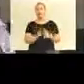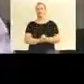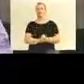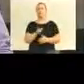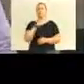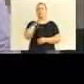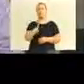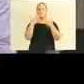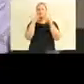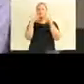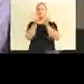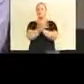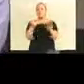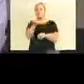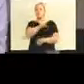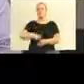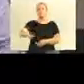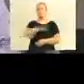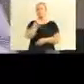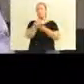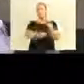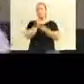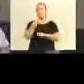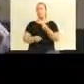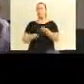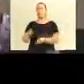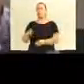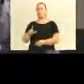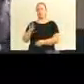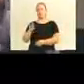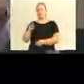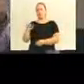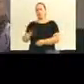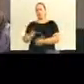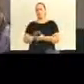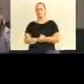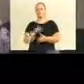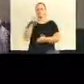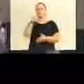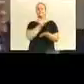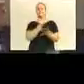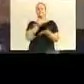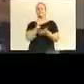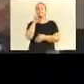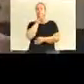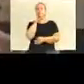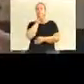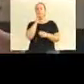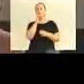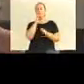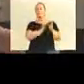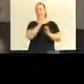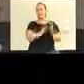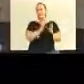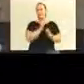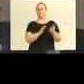mostraram para a sociedade como é que estava a situação da Glória. Depois contrataram uma empresa emergencialmente. Assinaram um contrato